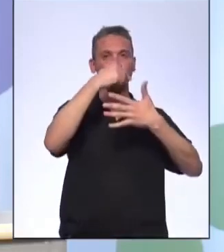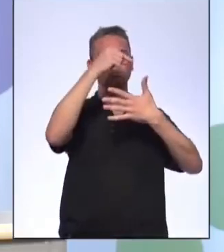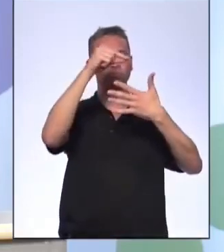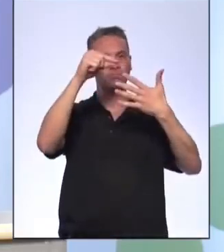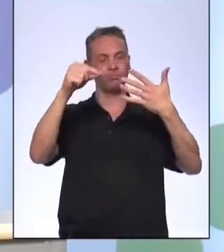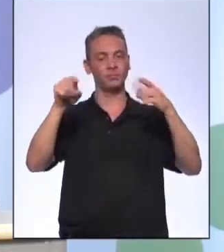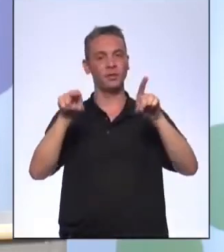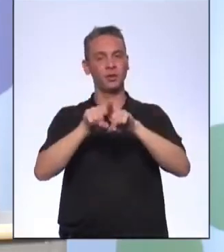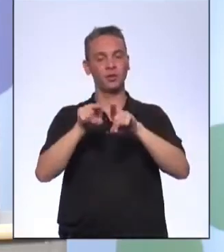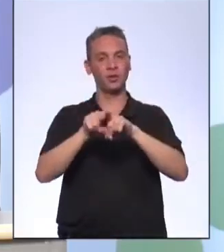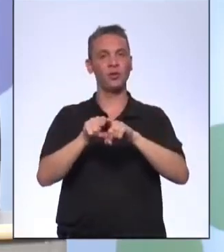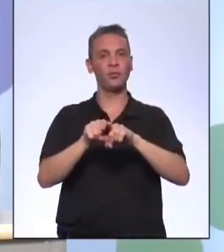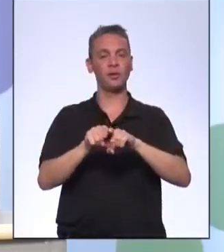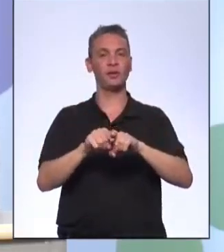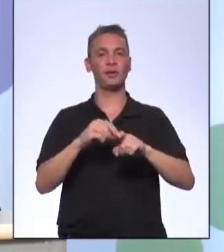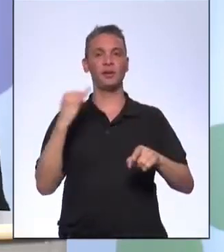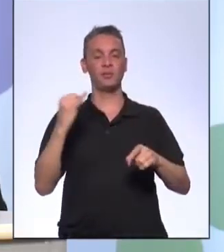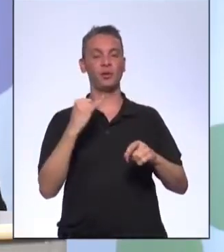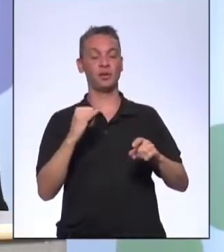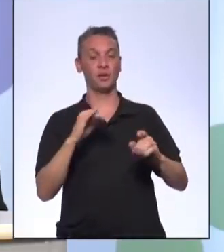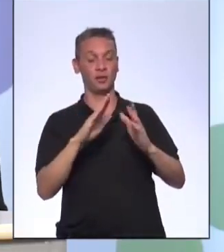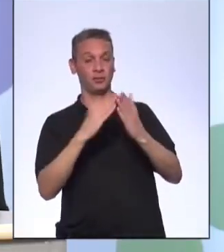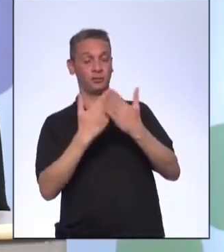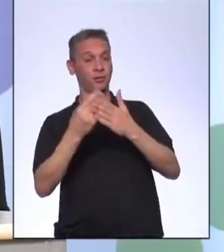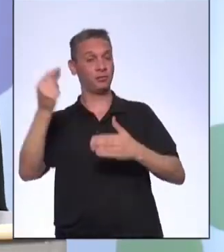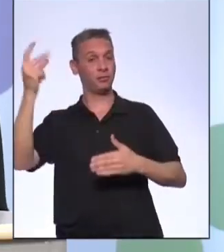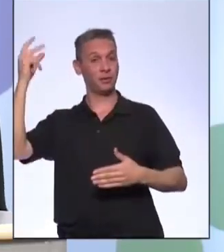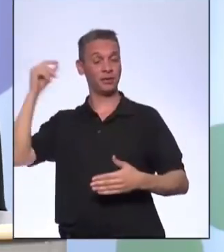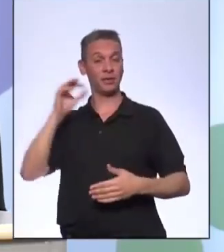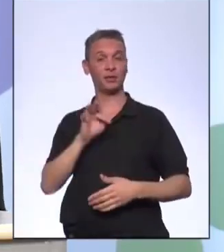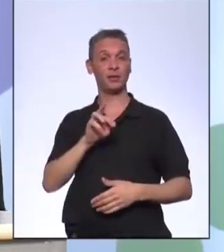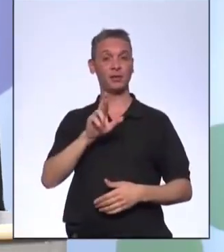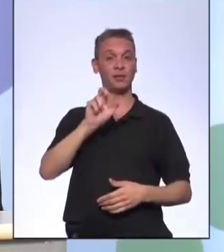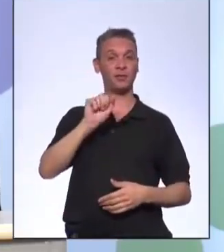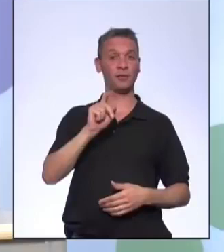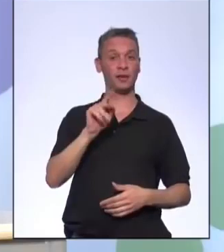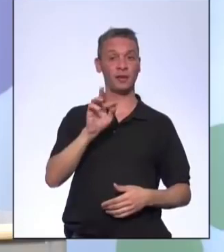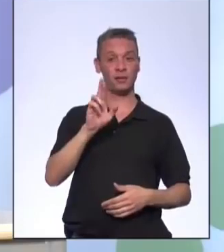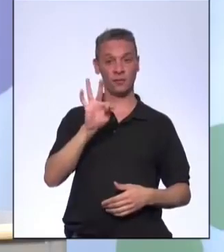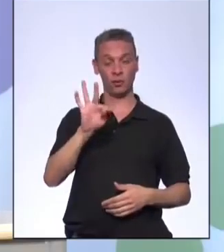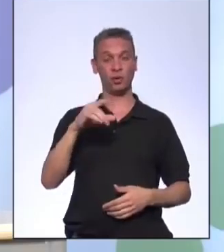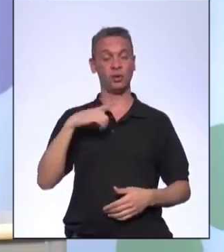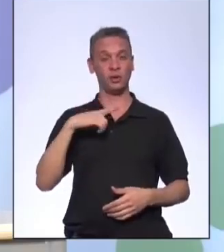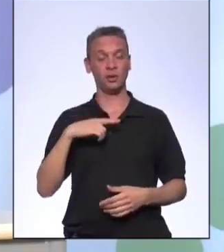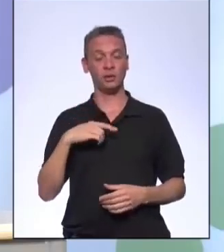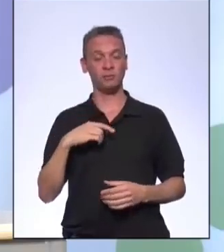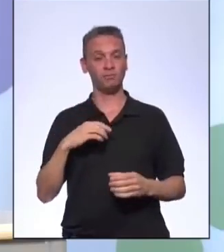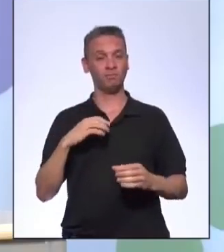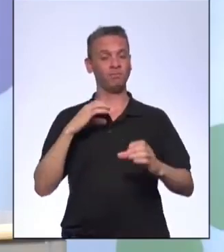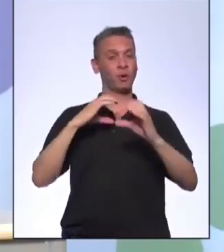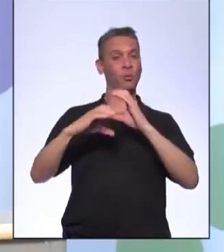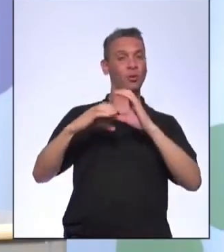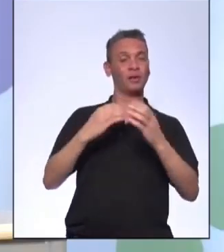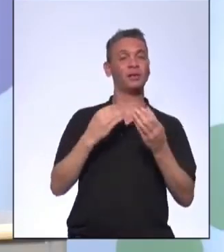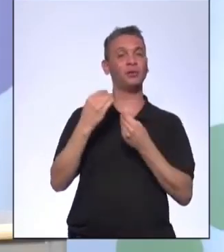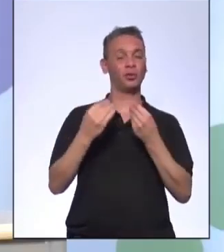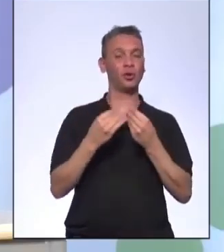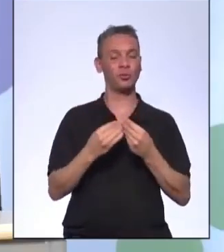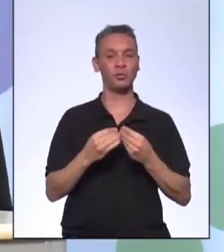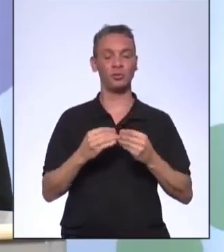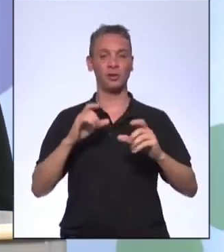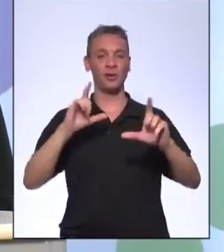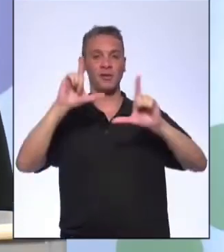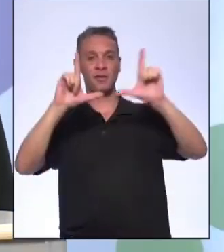meios da Escola de Frankfurt, de uma visão crítica sobre os meios de comunicação. Porque os meios de comunicação, TV,